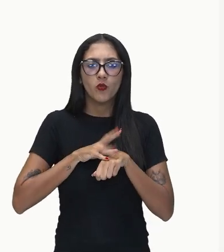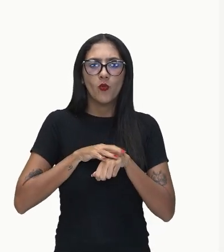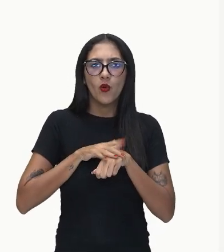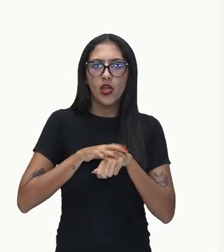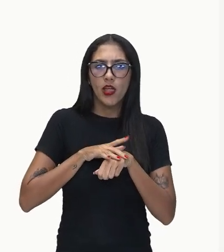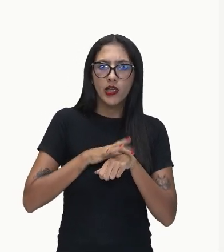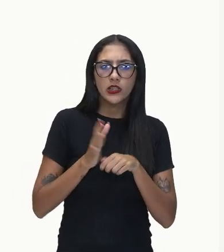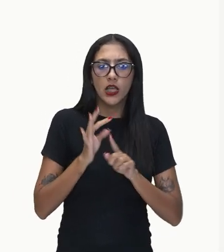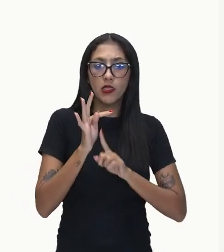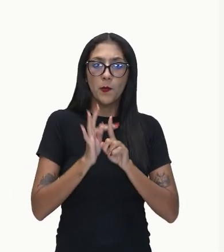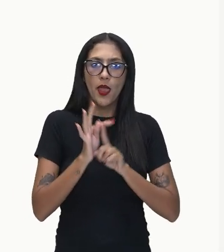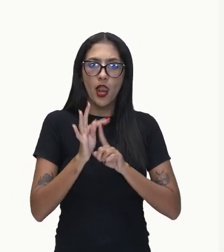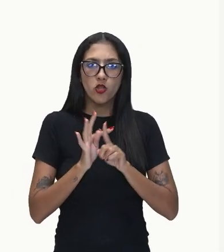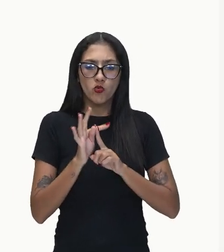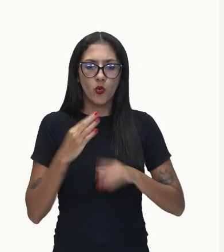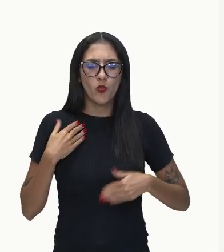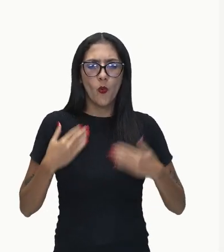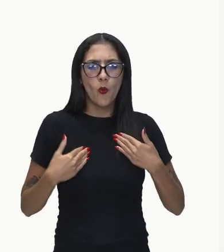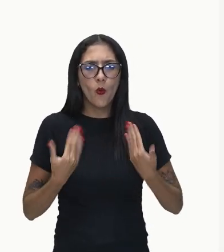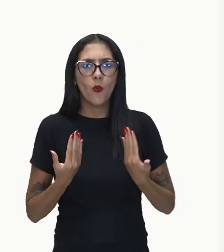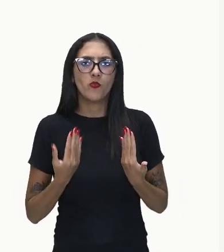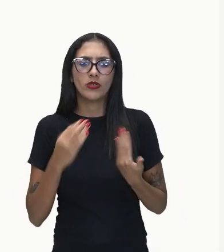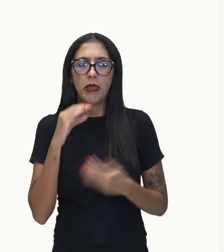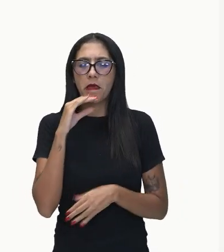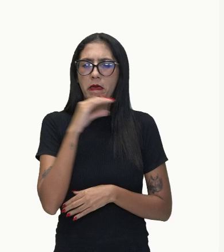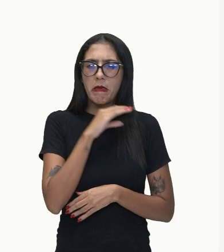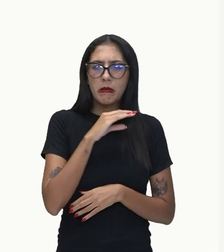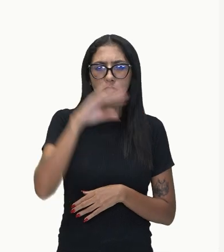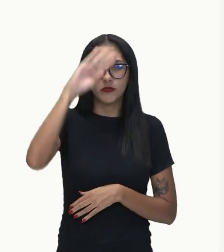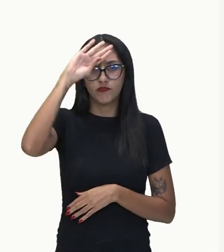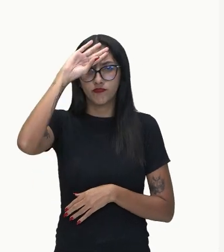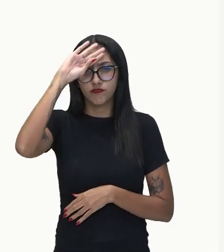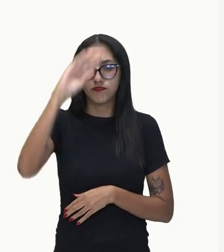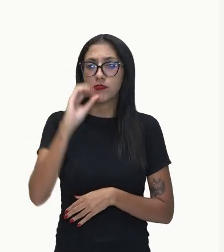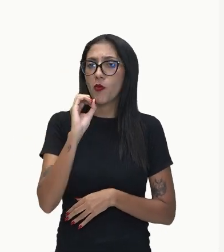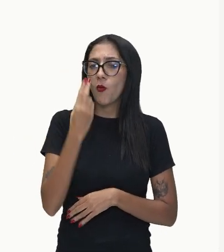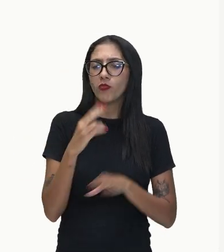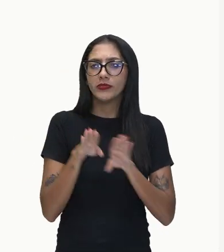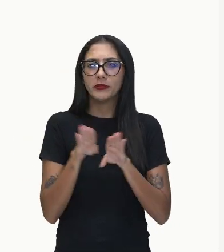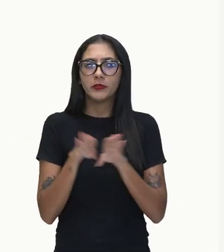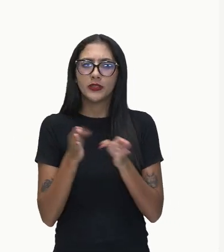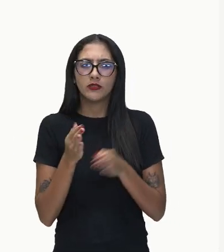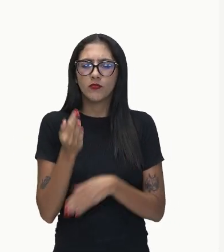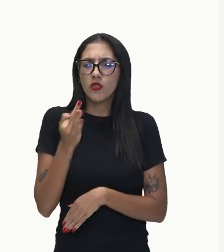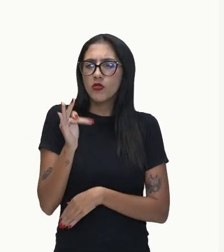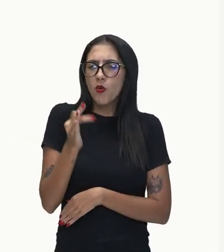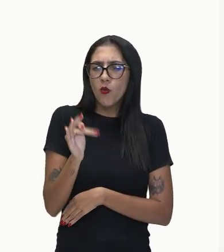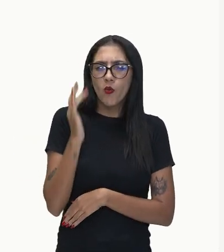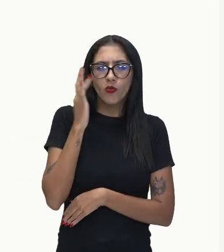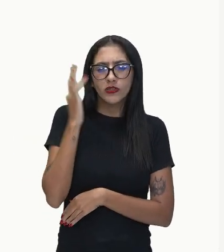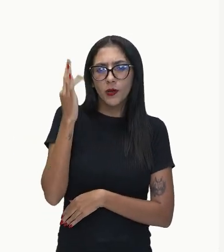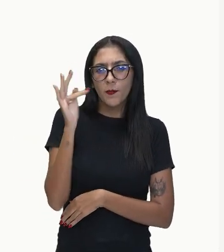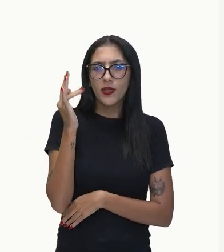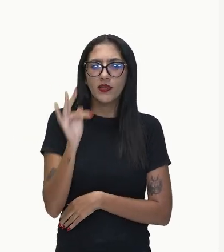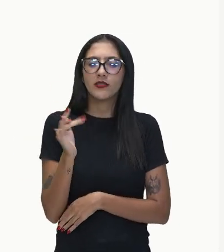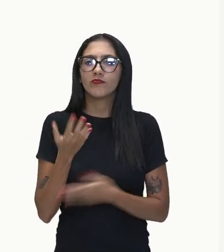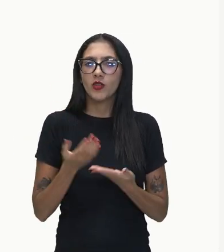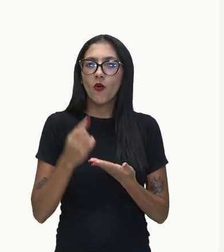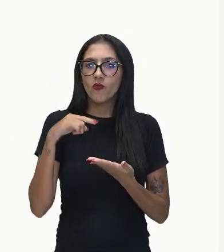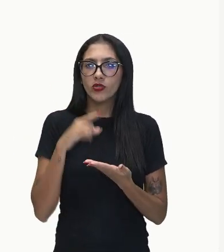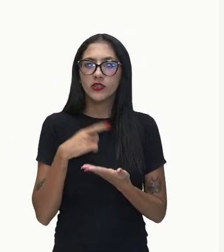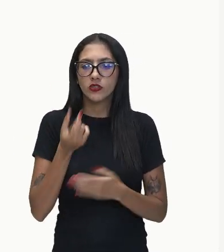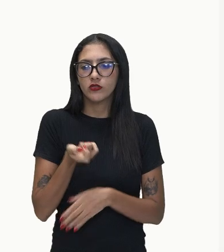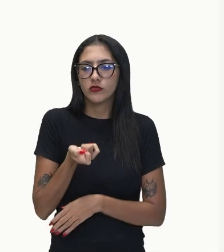temperatura elevada, né? Você está com uma dor de cabeça, alguma dorzinha aí, o que você faz? Você